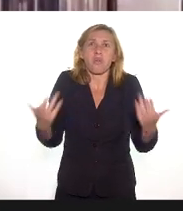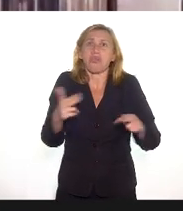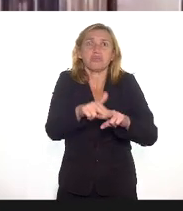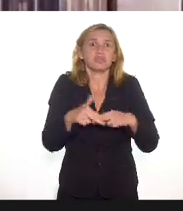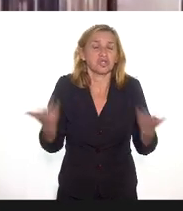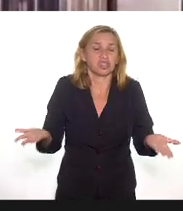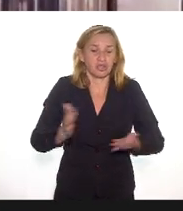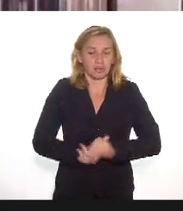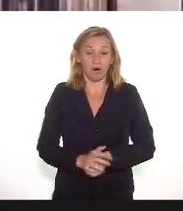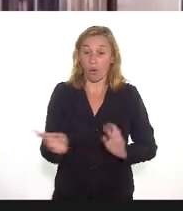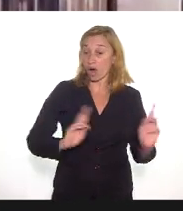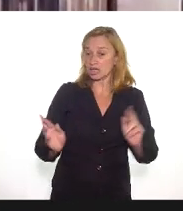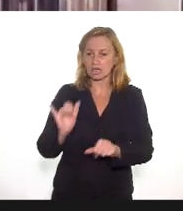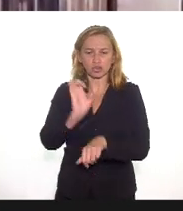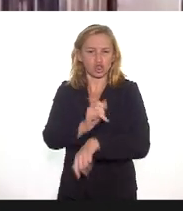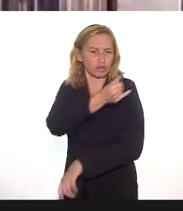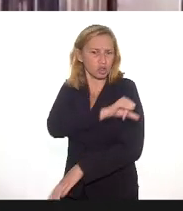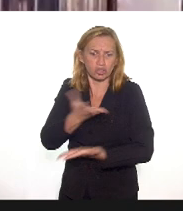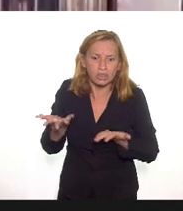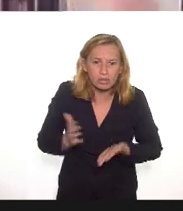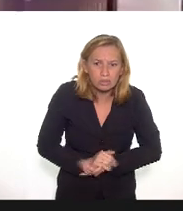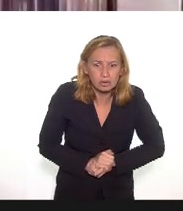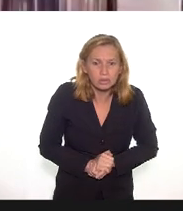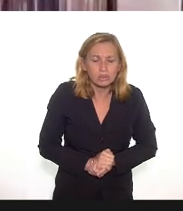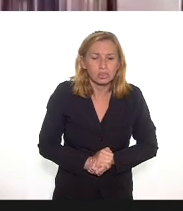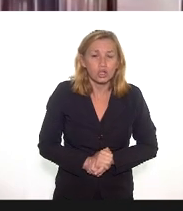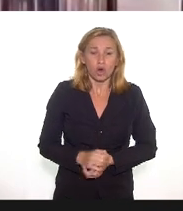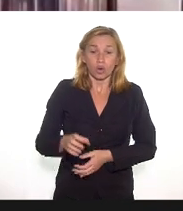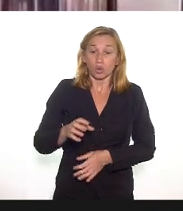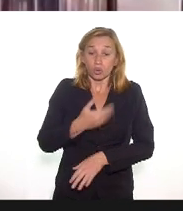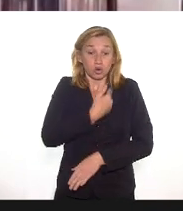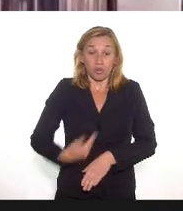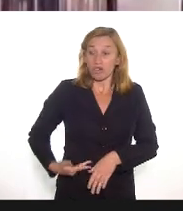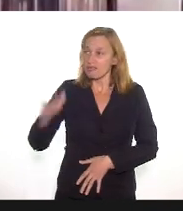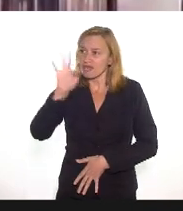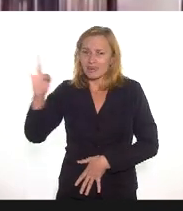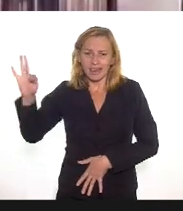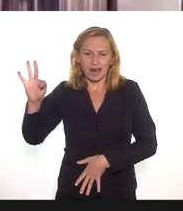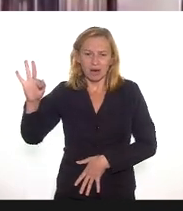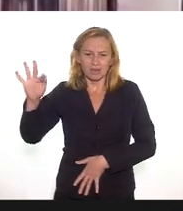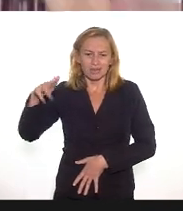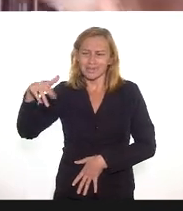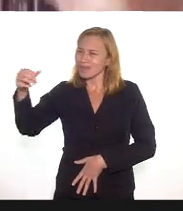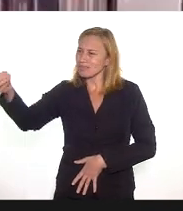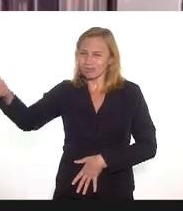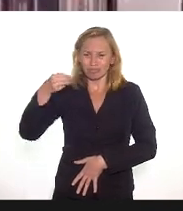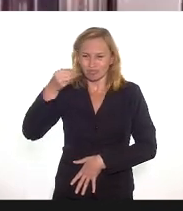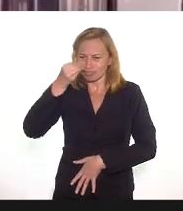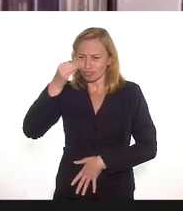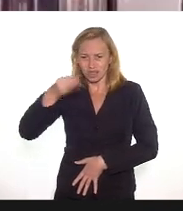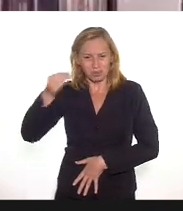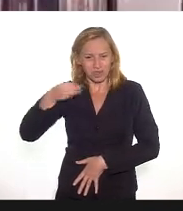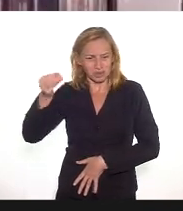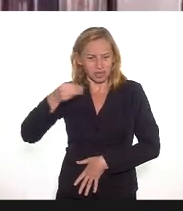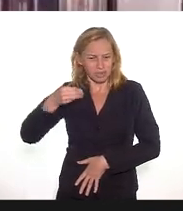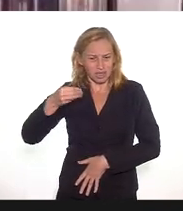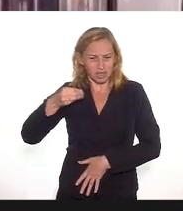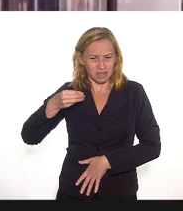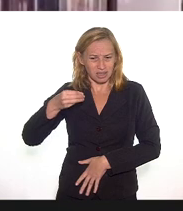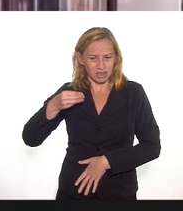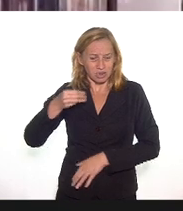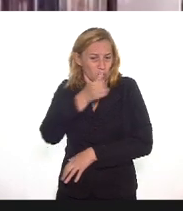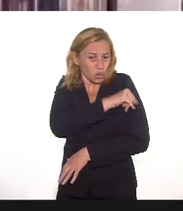em relação ao Estado do Rio de Janeiro, que os governos federais sempre tiveram. Essa Lei Candir, por exemplo, é um